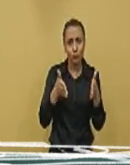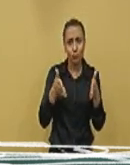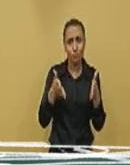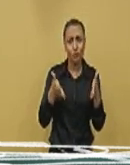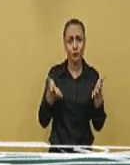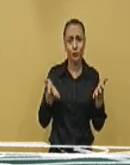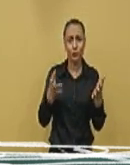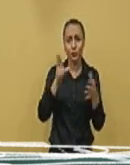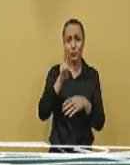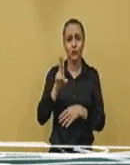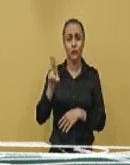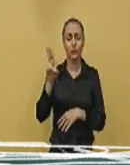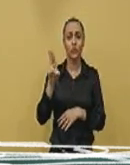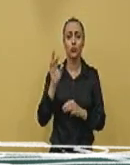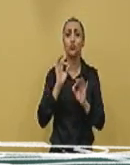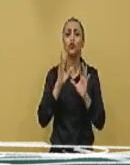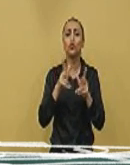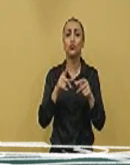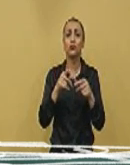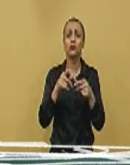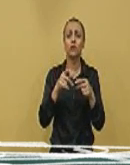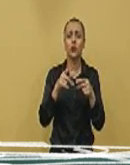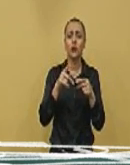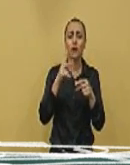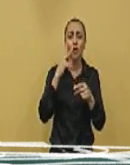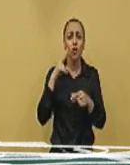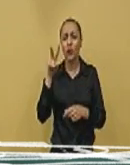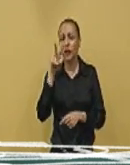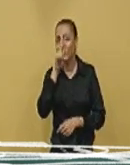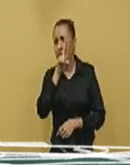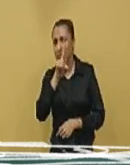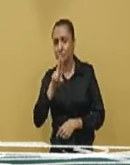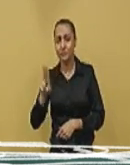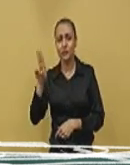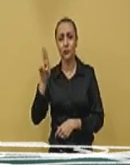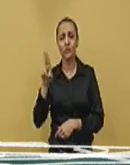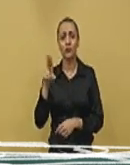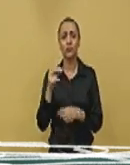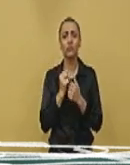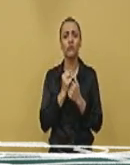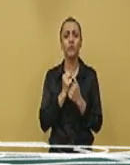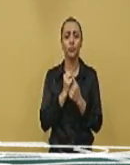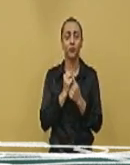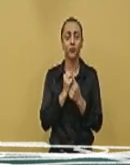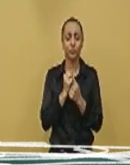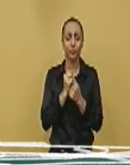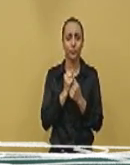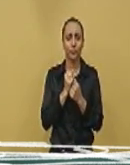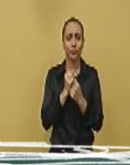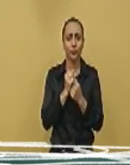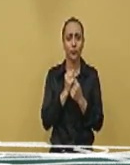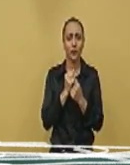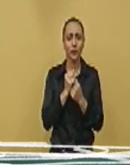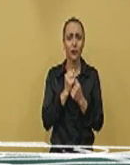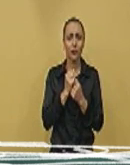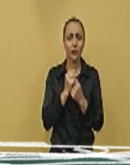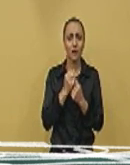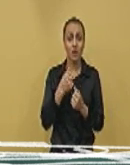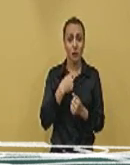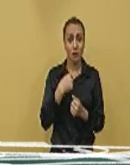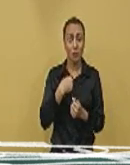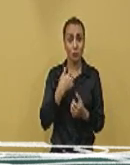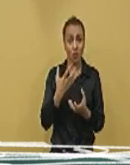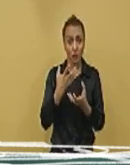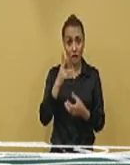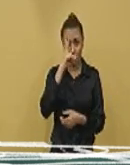da universidade, eu acho que uma das coisas que eu gosto sempre de lembrar, que o